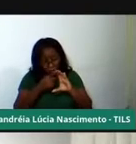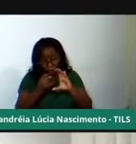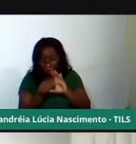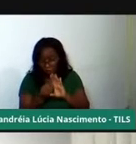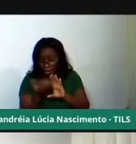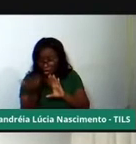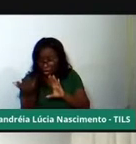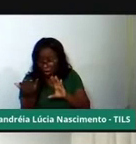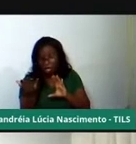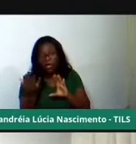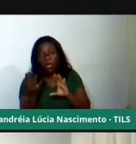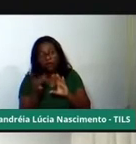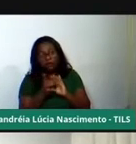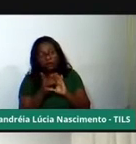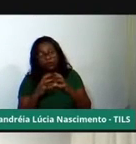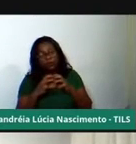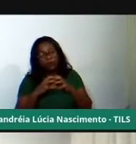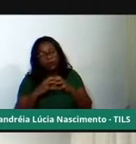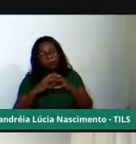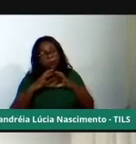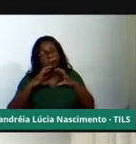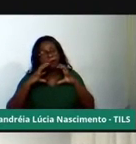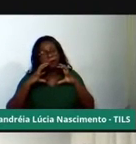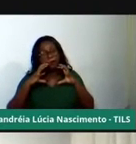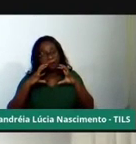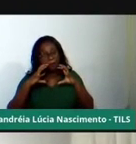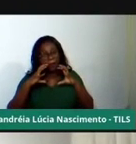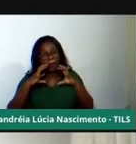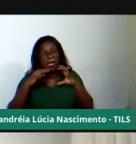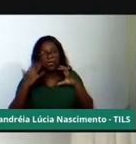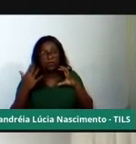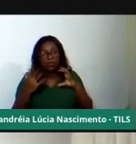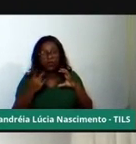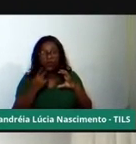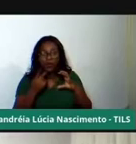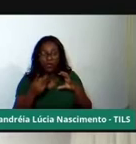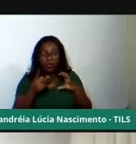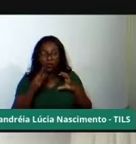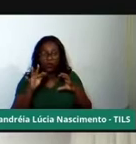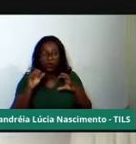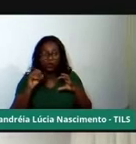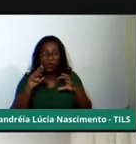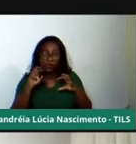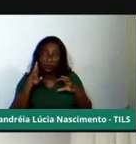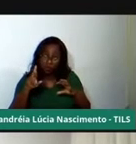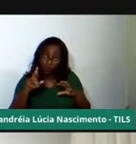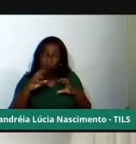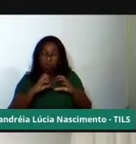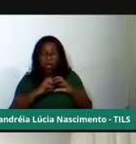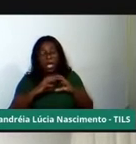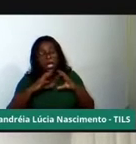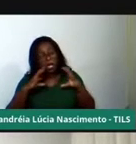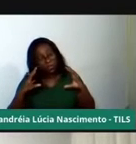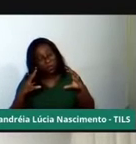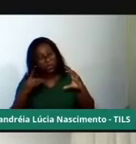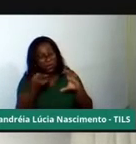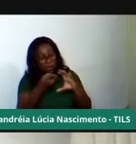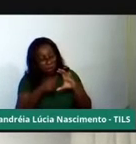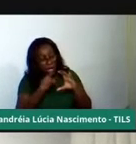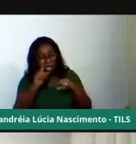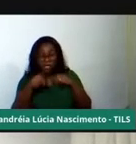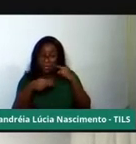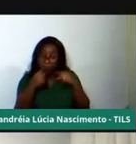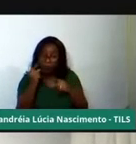que relaxava o vaso. Então, eles chamaram durante um tempo como fator relaxante derivado de endotélio, e que mais tarde foi descoberto por Ignarro